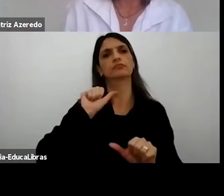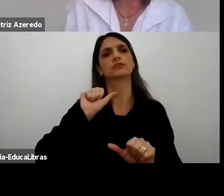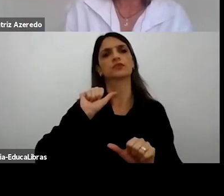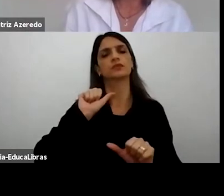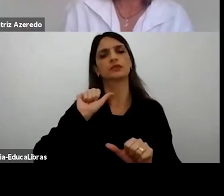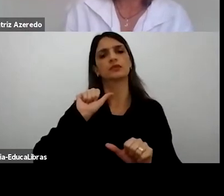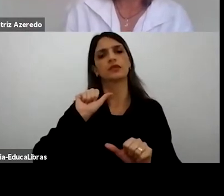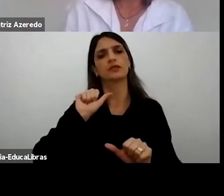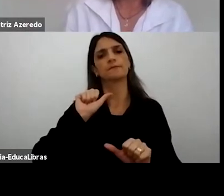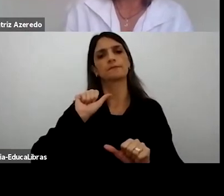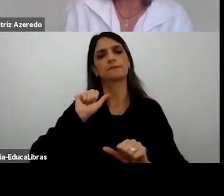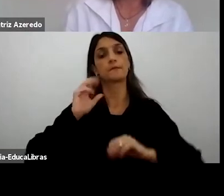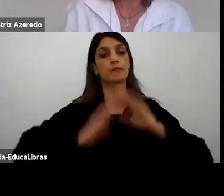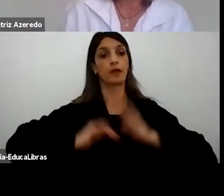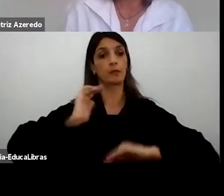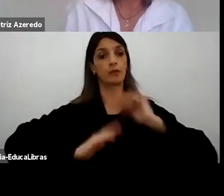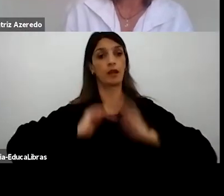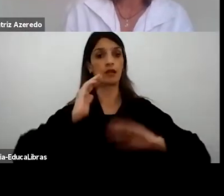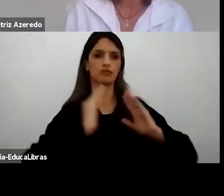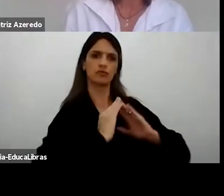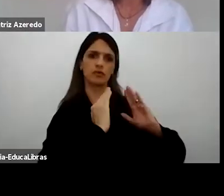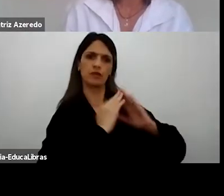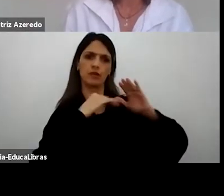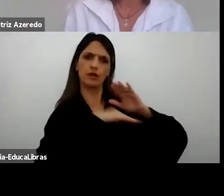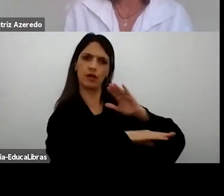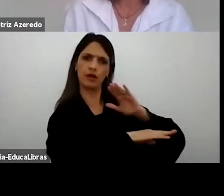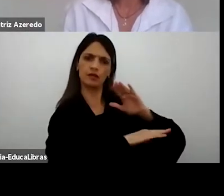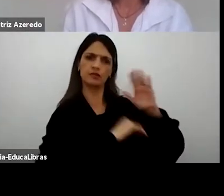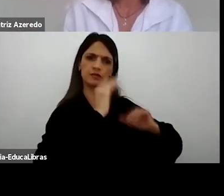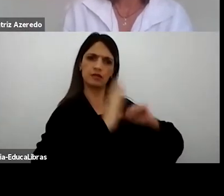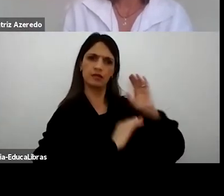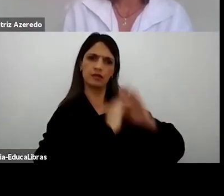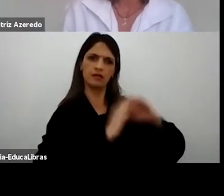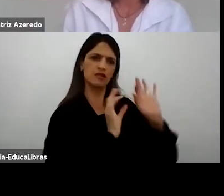de dentro das nossas casas e organizações para o mundo.